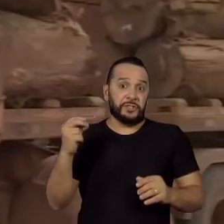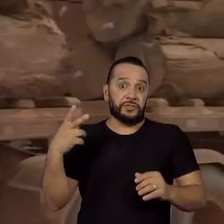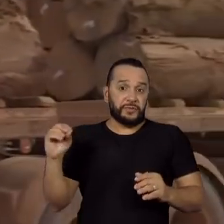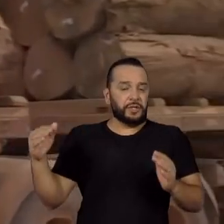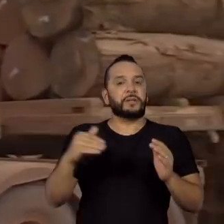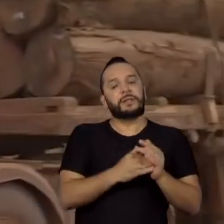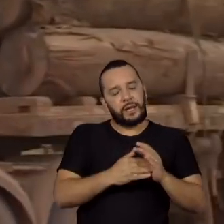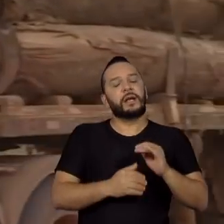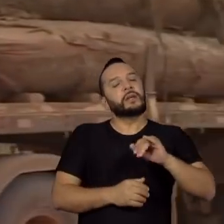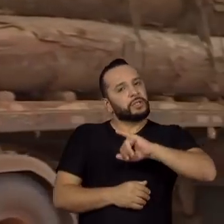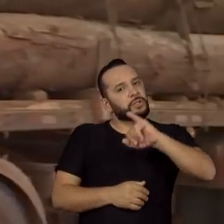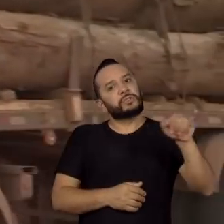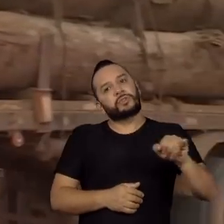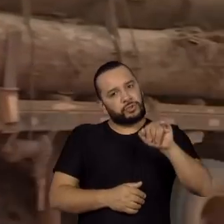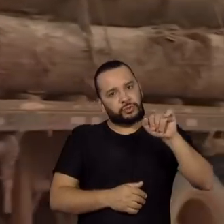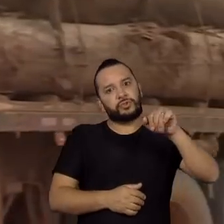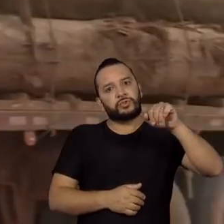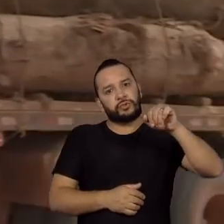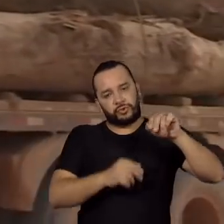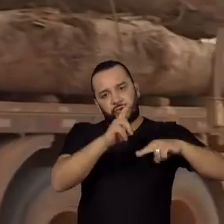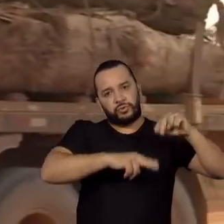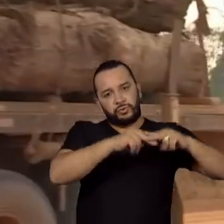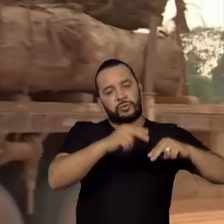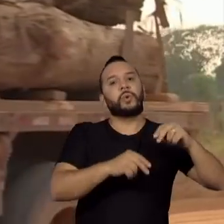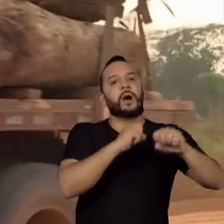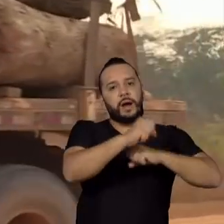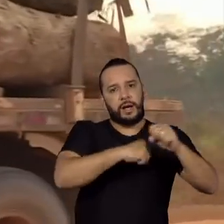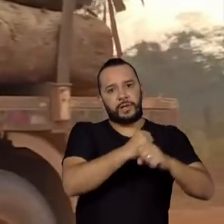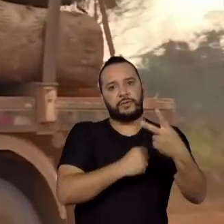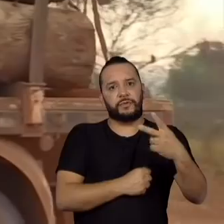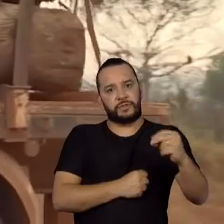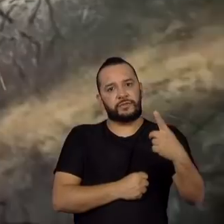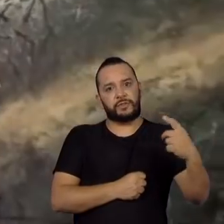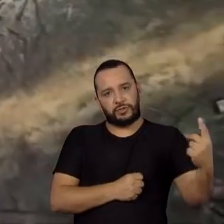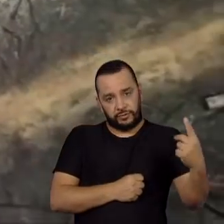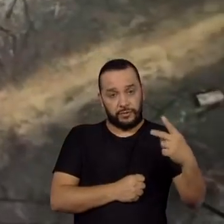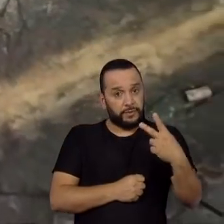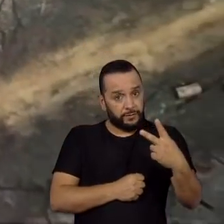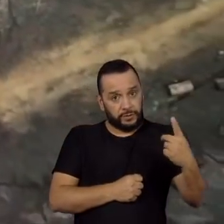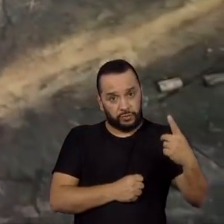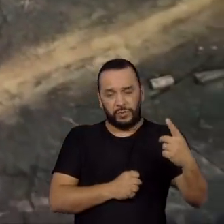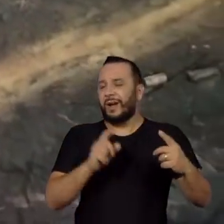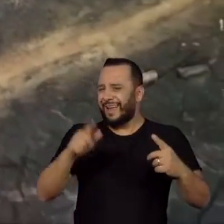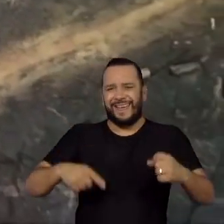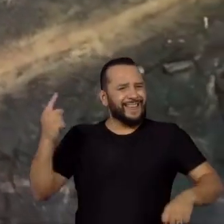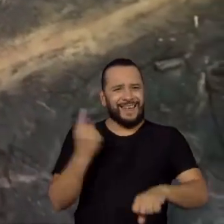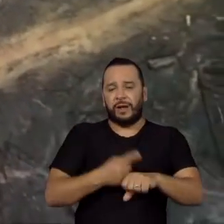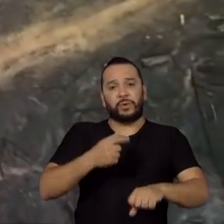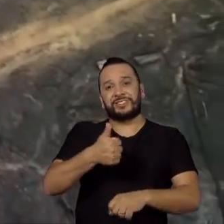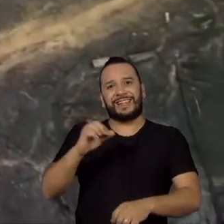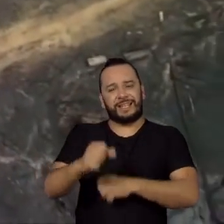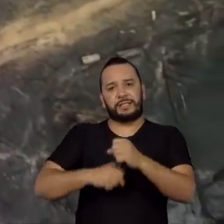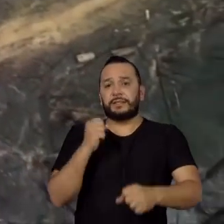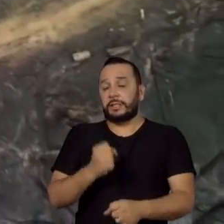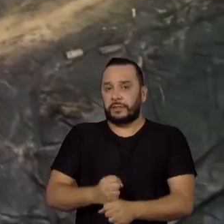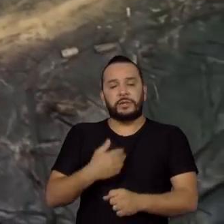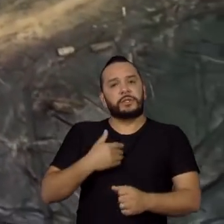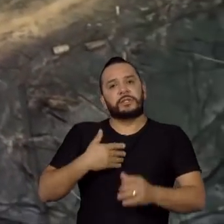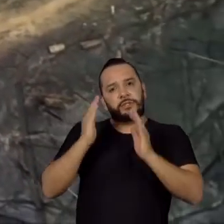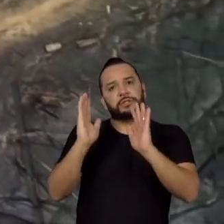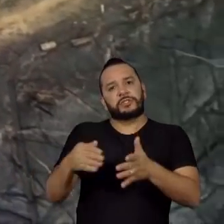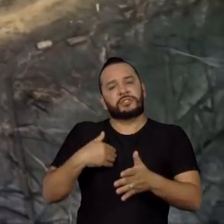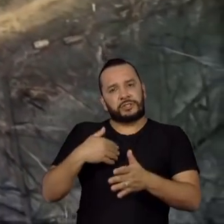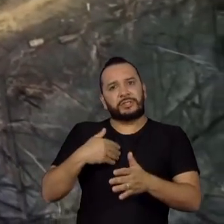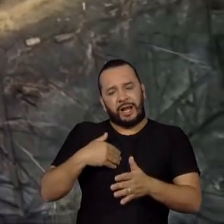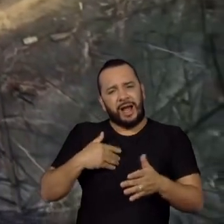o maior dos últimos 10 anos. A floresta perdeu área equivalente a 9 vezes o tamanho da